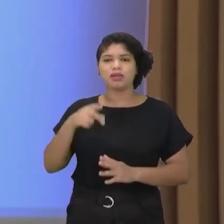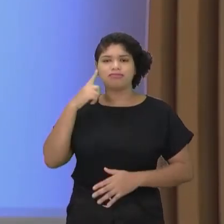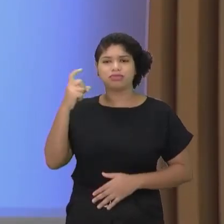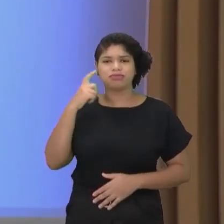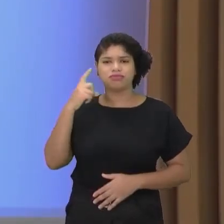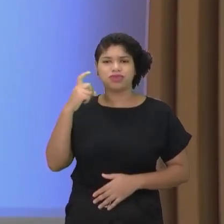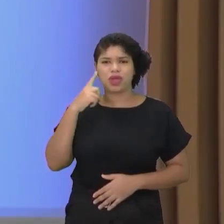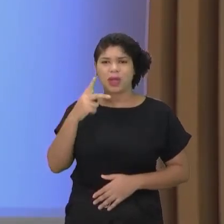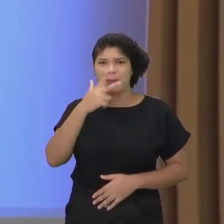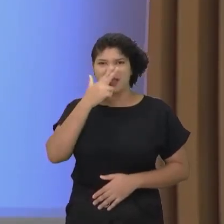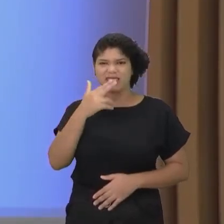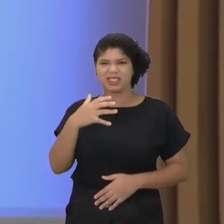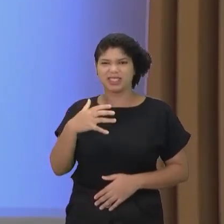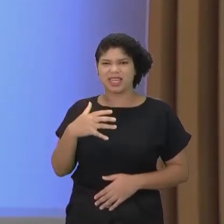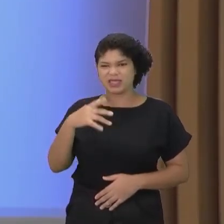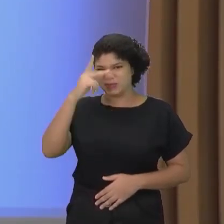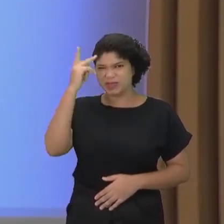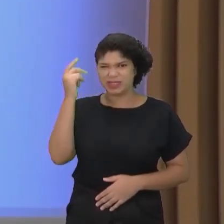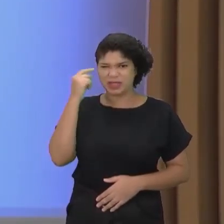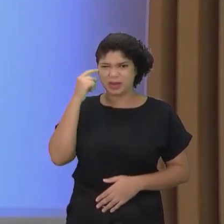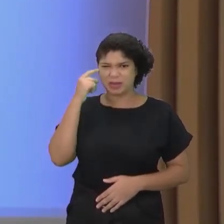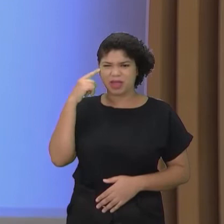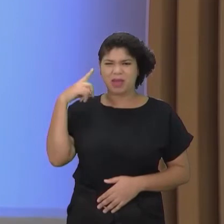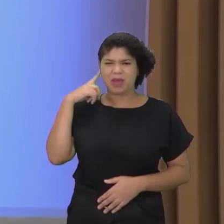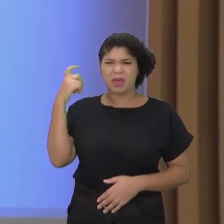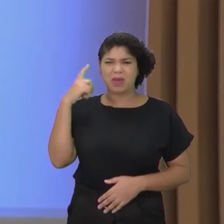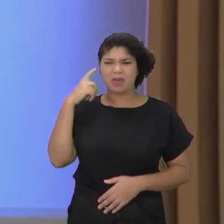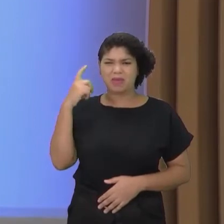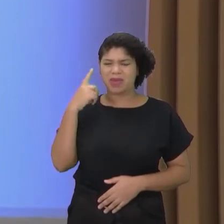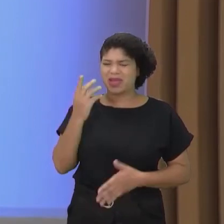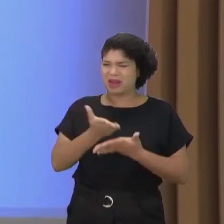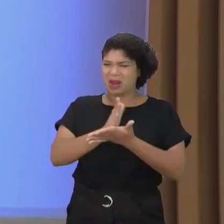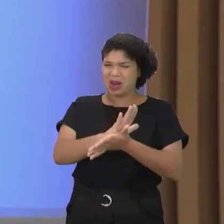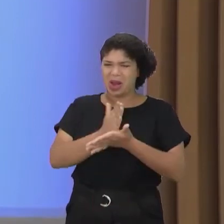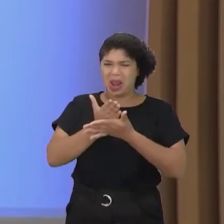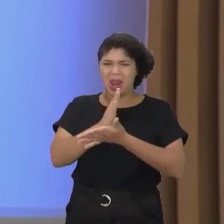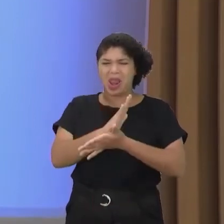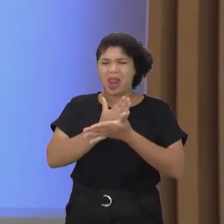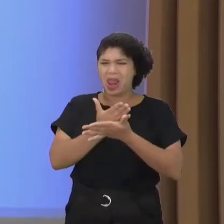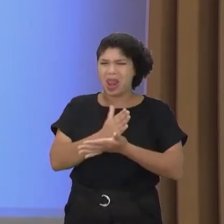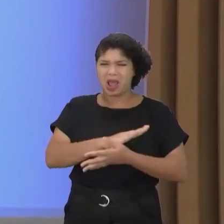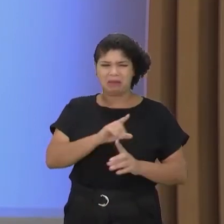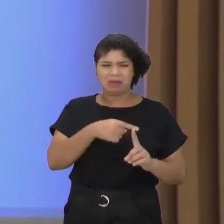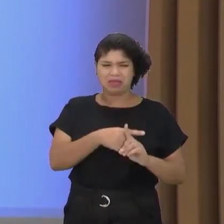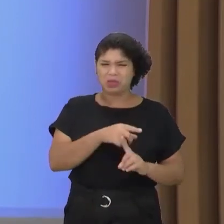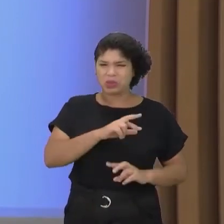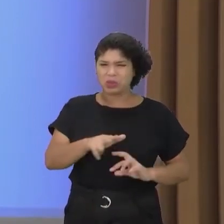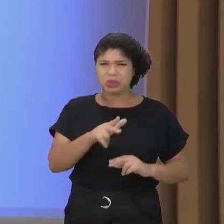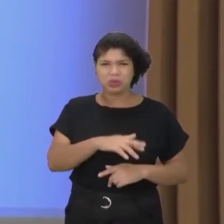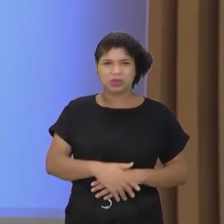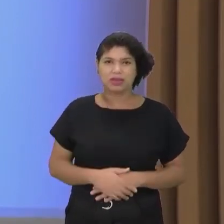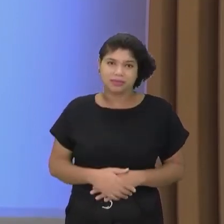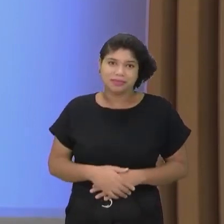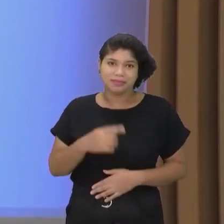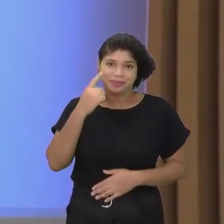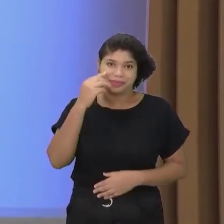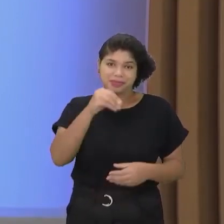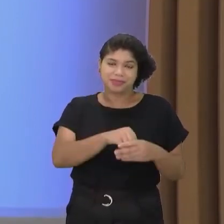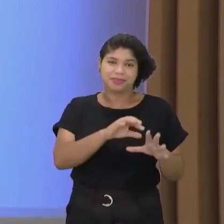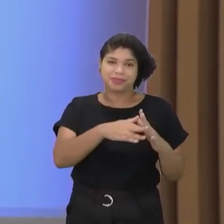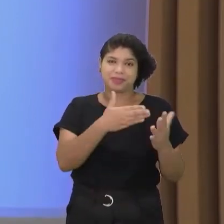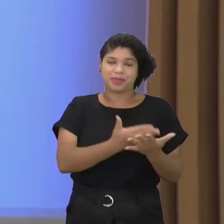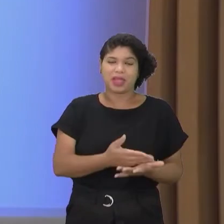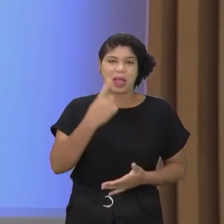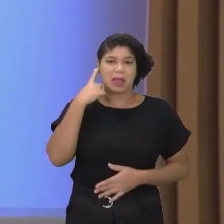né? Porque o ruído sempre é convencionado como algo indesejado na escola. E, ao mesmo tempo, a bateria ela tem